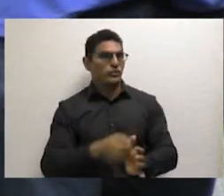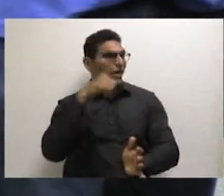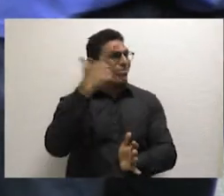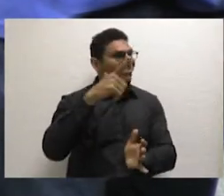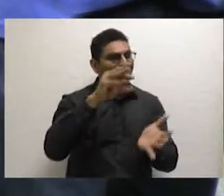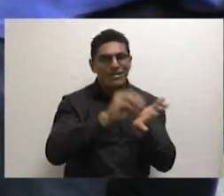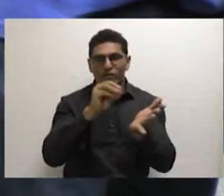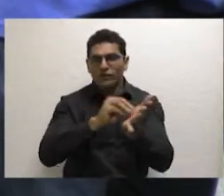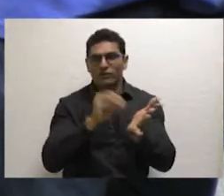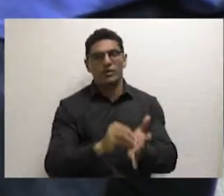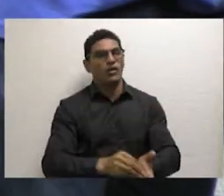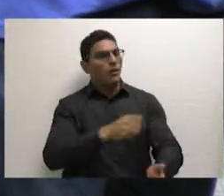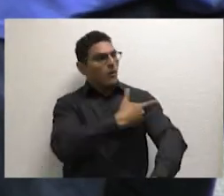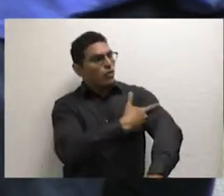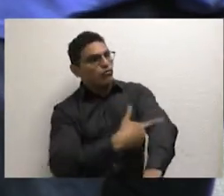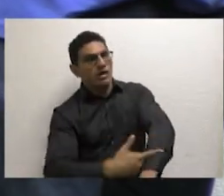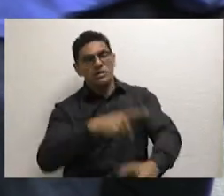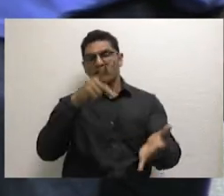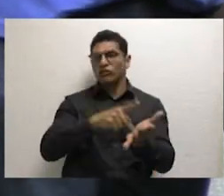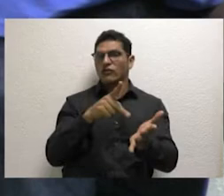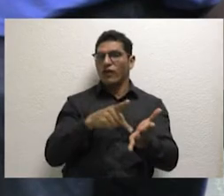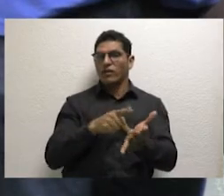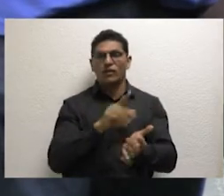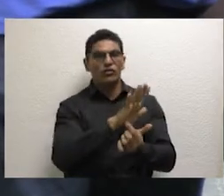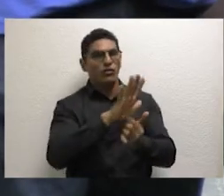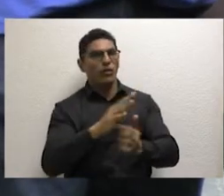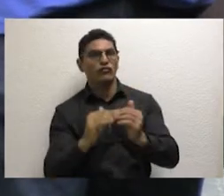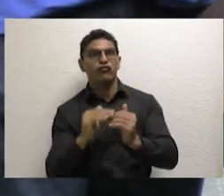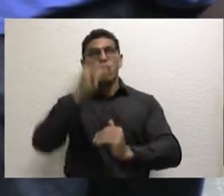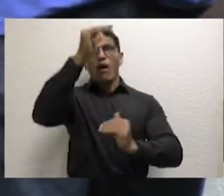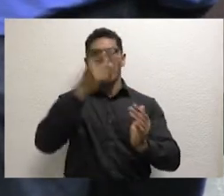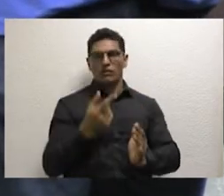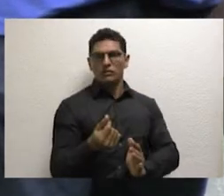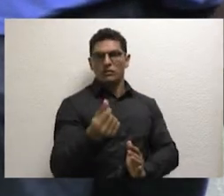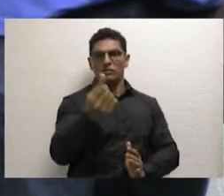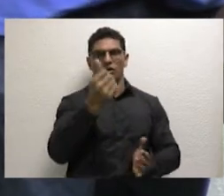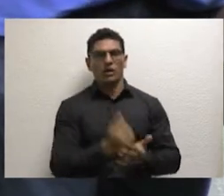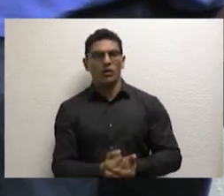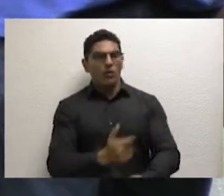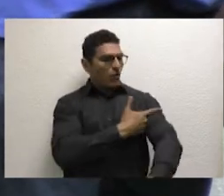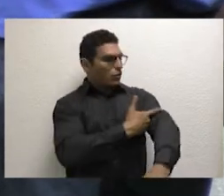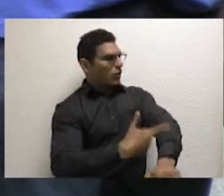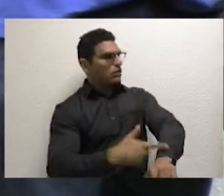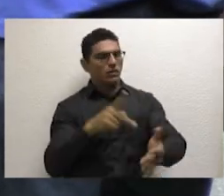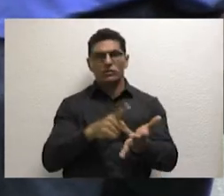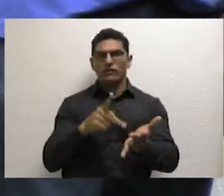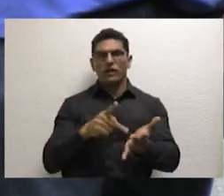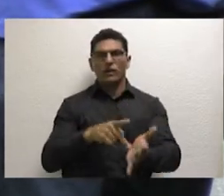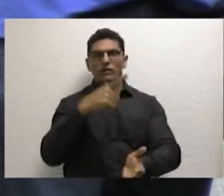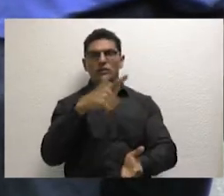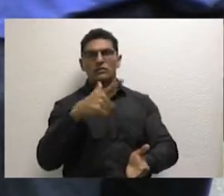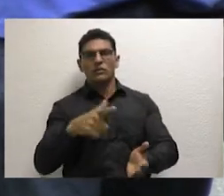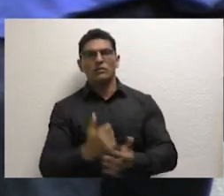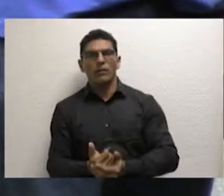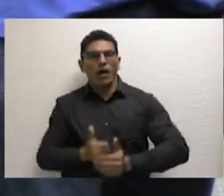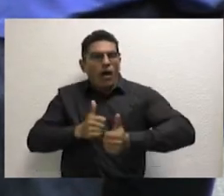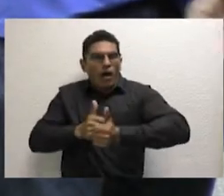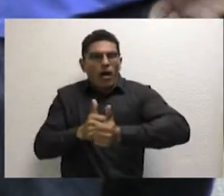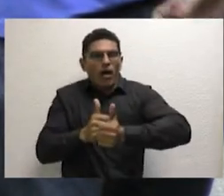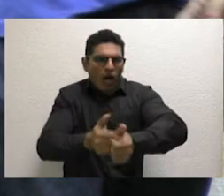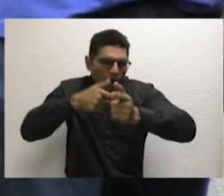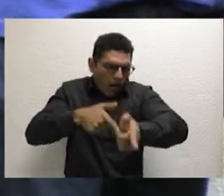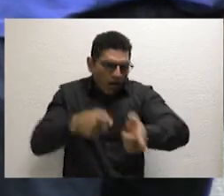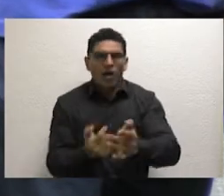uma educação de verdade onde não mostra superfaturamento uma educação de verdade onde não persiga o professor